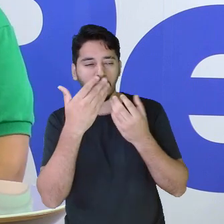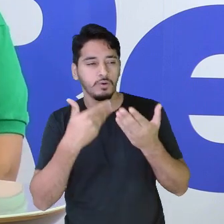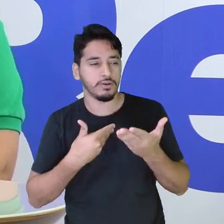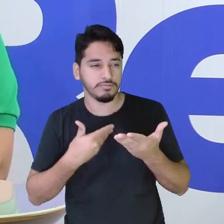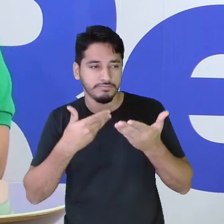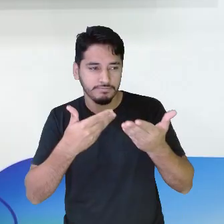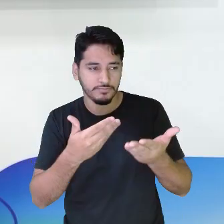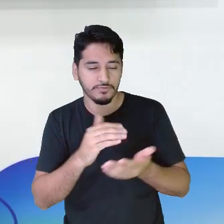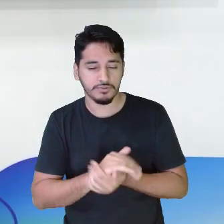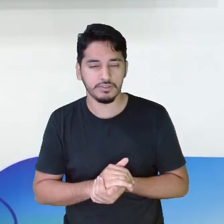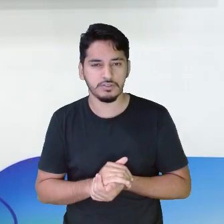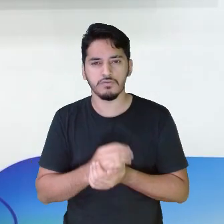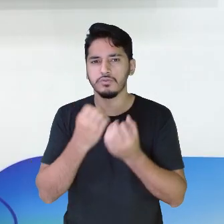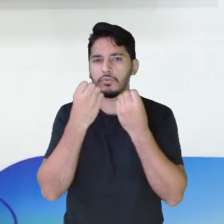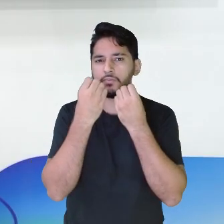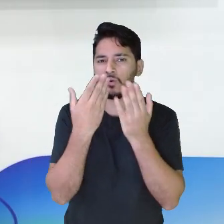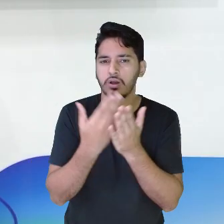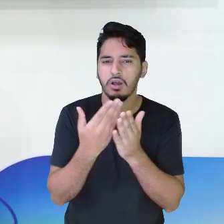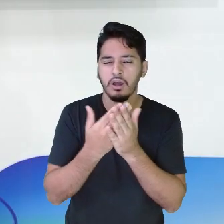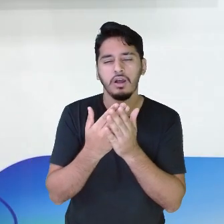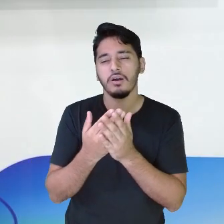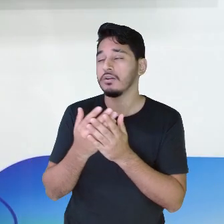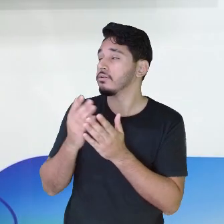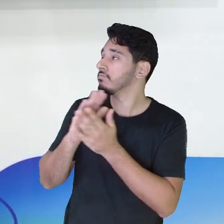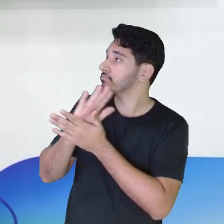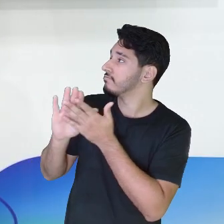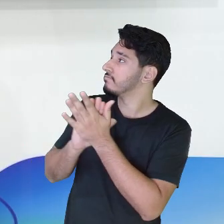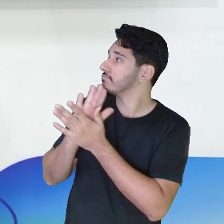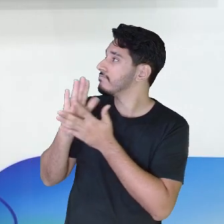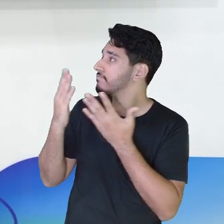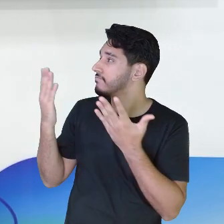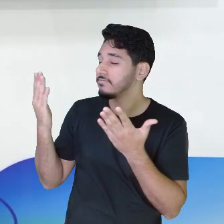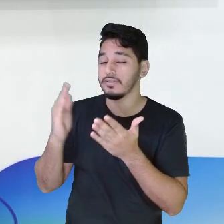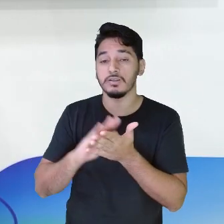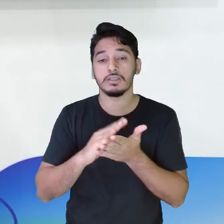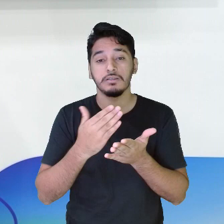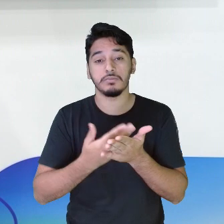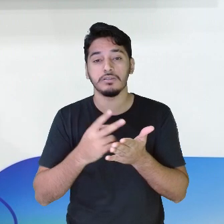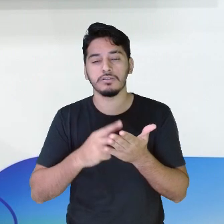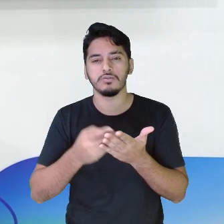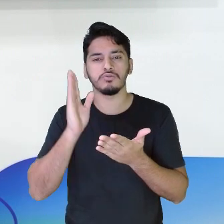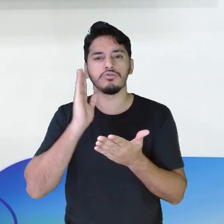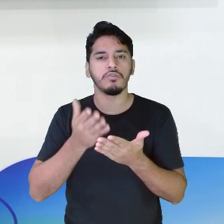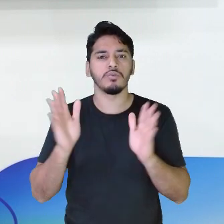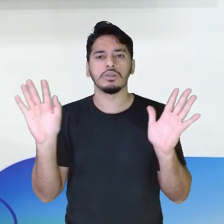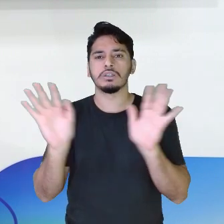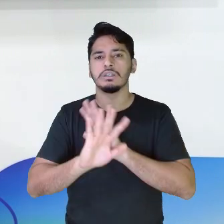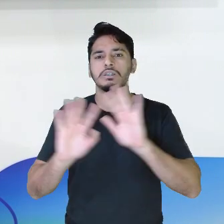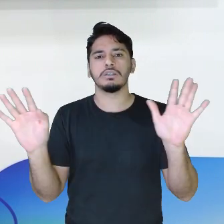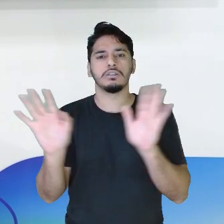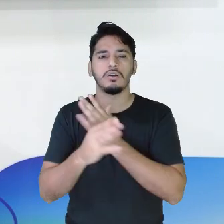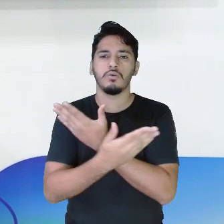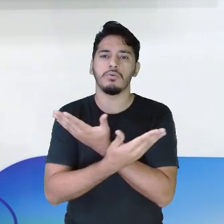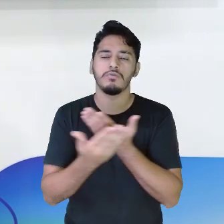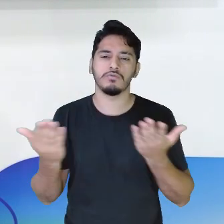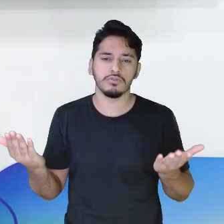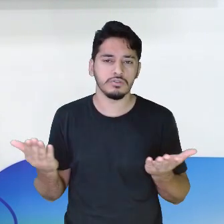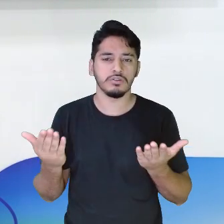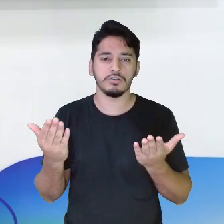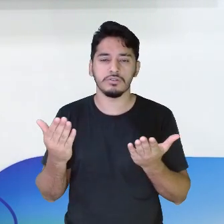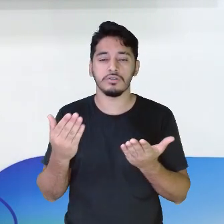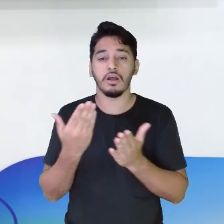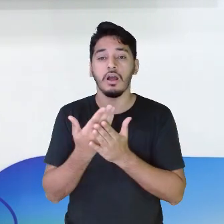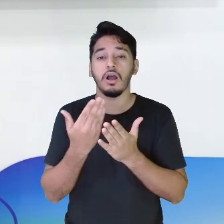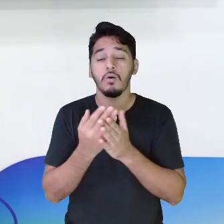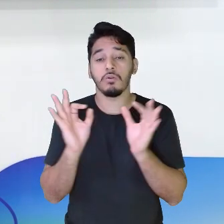Foi excelente a aula hoje, né? Obrigada, Everton, pela interpretação. E eu já vou me despedindo de você. A